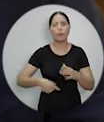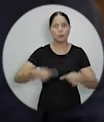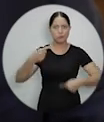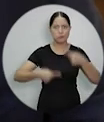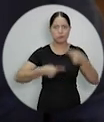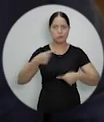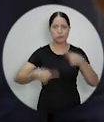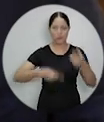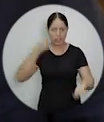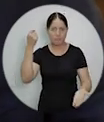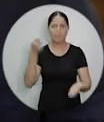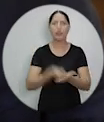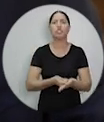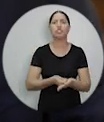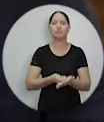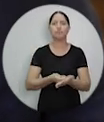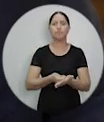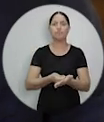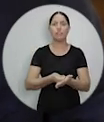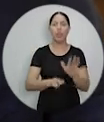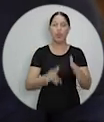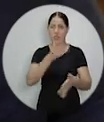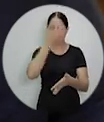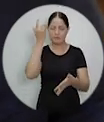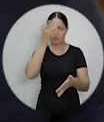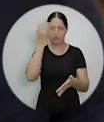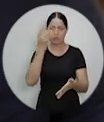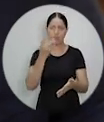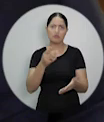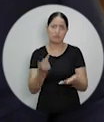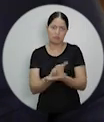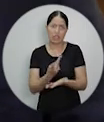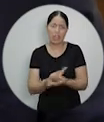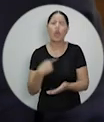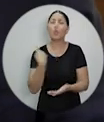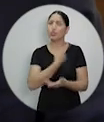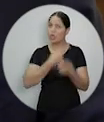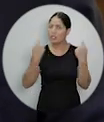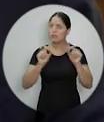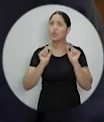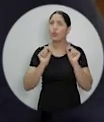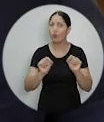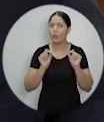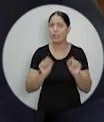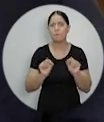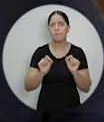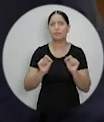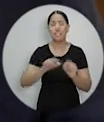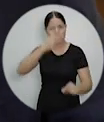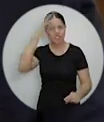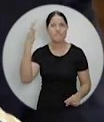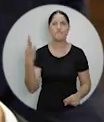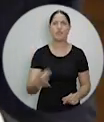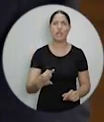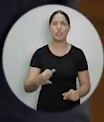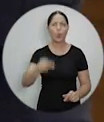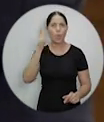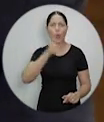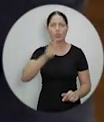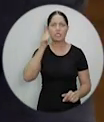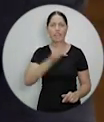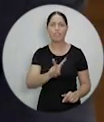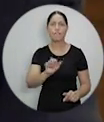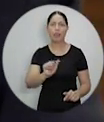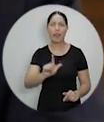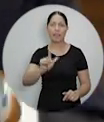política afirmativa das cotas em razão de poucos que cometem essas irregularidades. Devemos sim, tenho certeza, que ao garantir um percentual